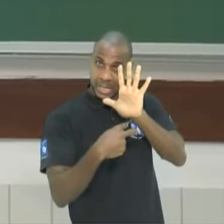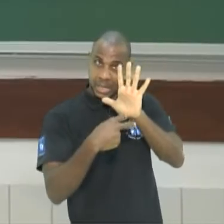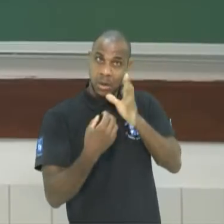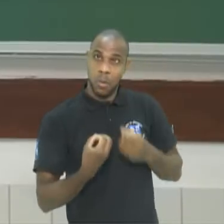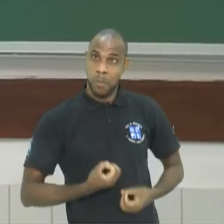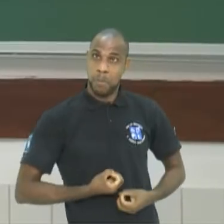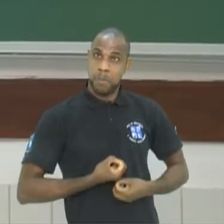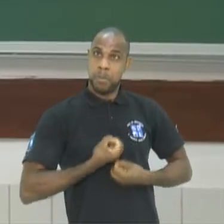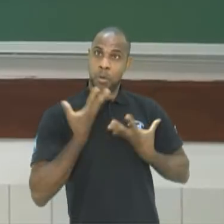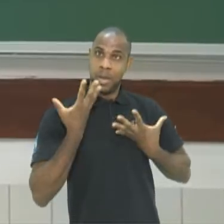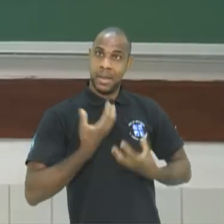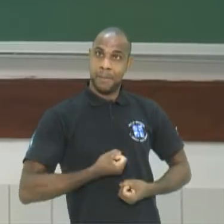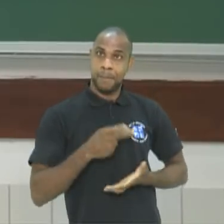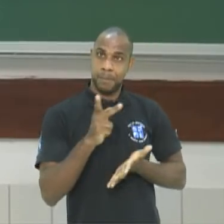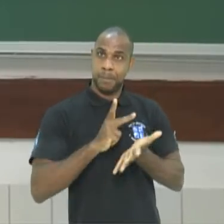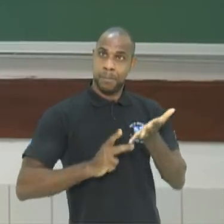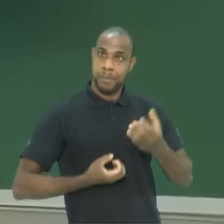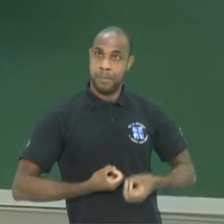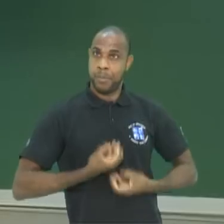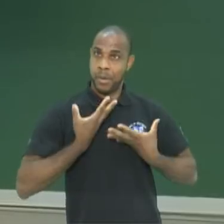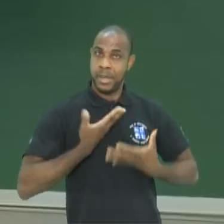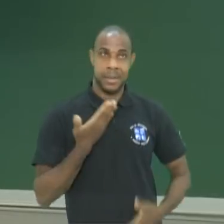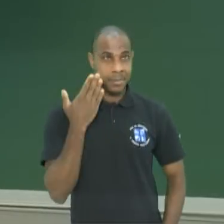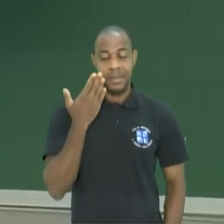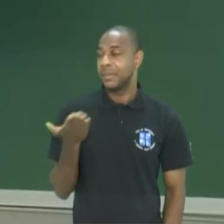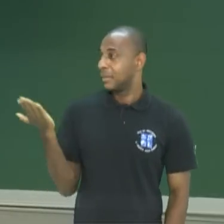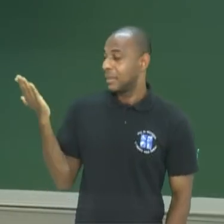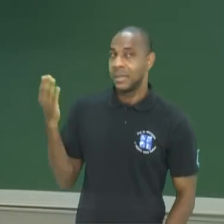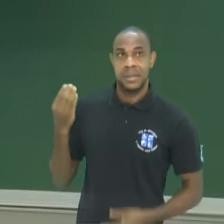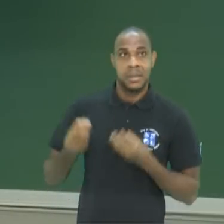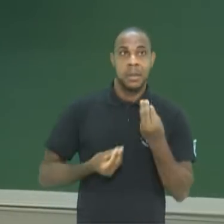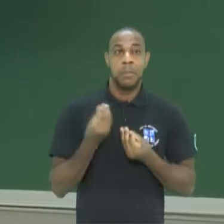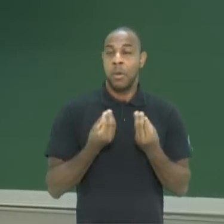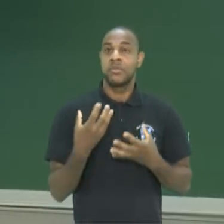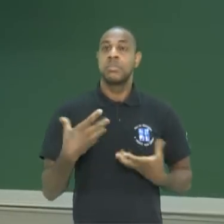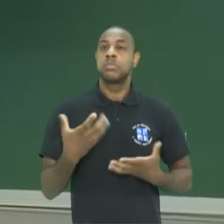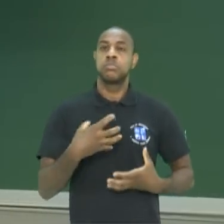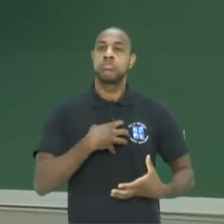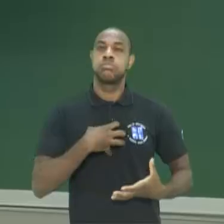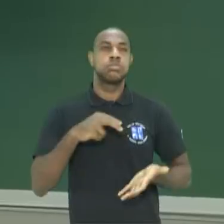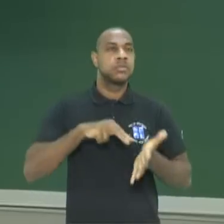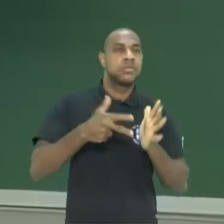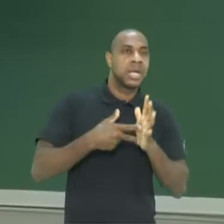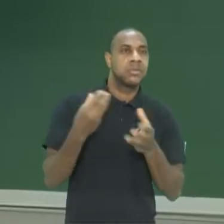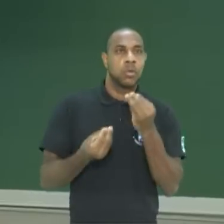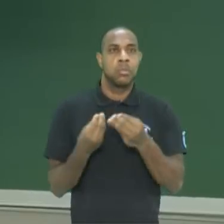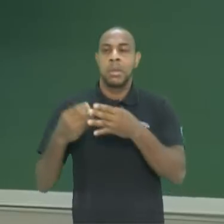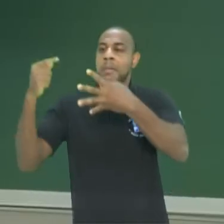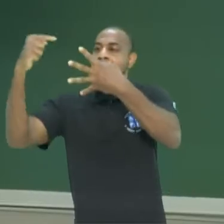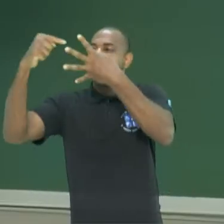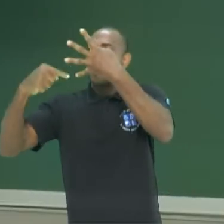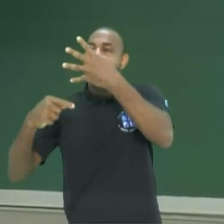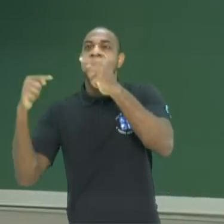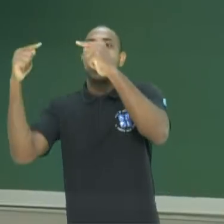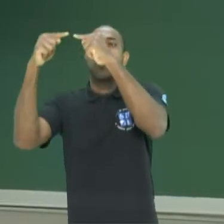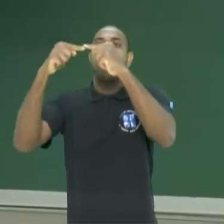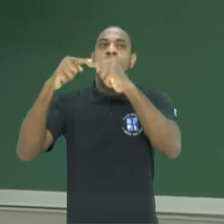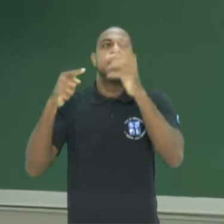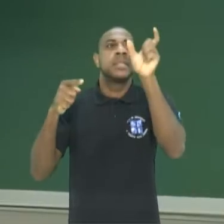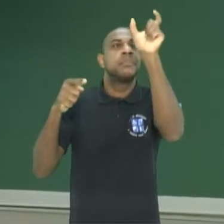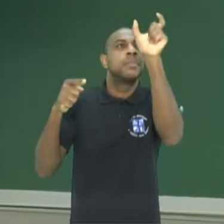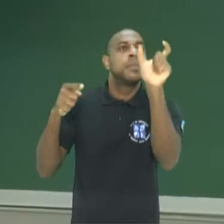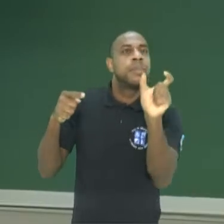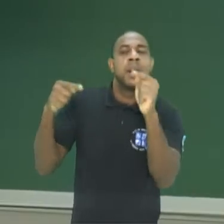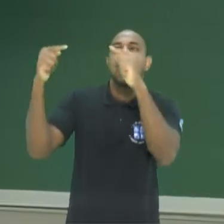quais são os sentidos, né, produzidos por essas comparação, alternância, oposição, explicação. Será que